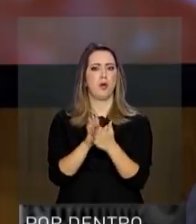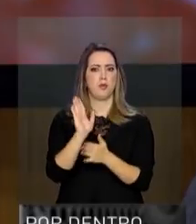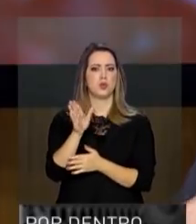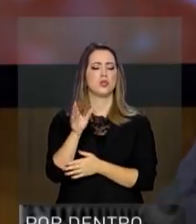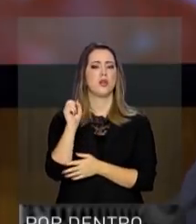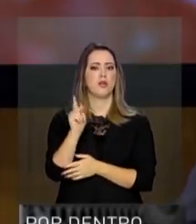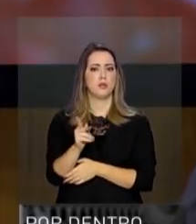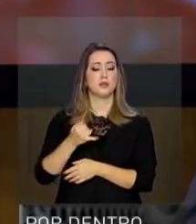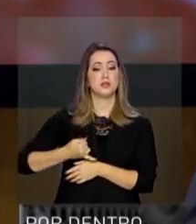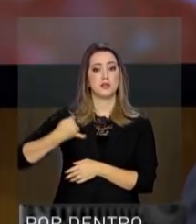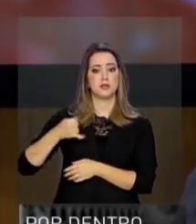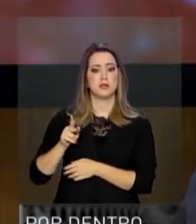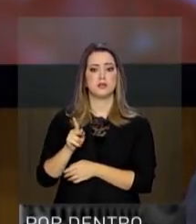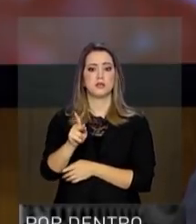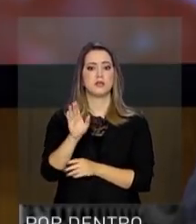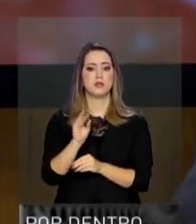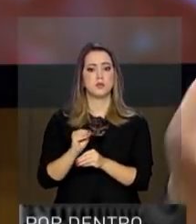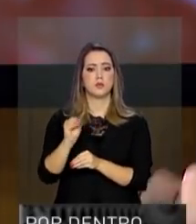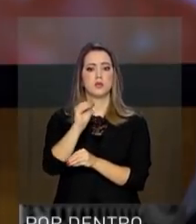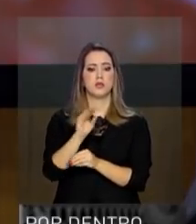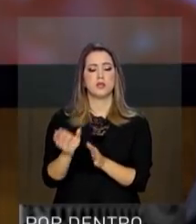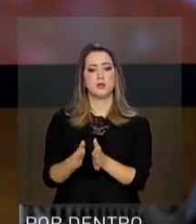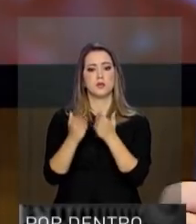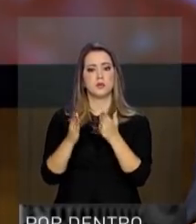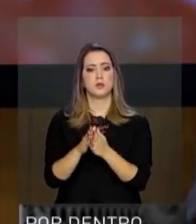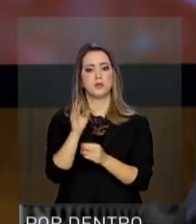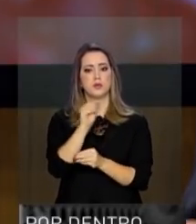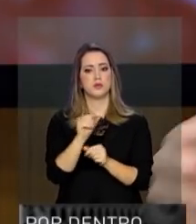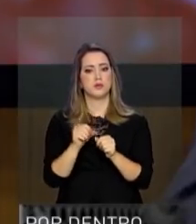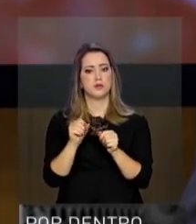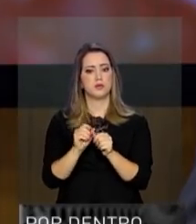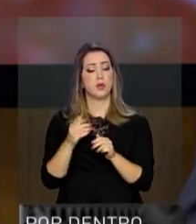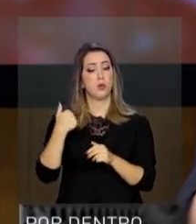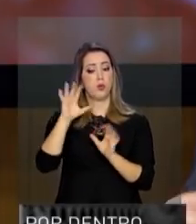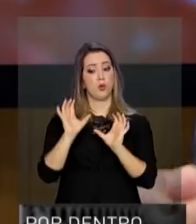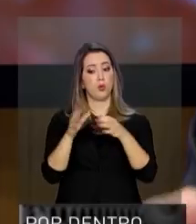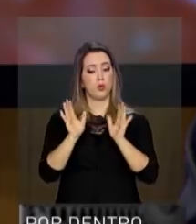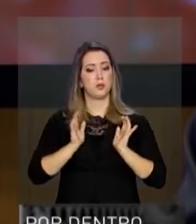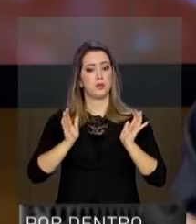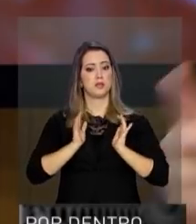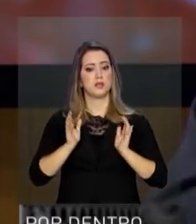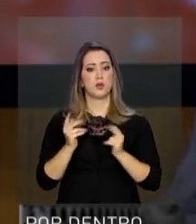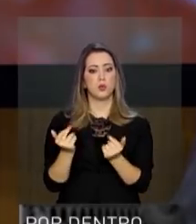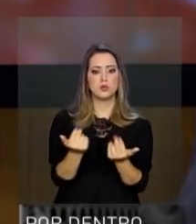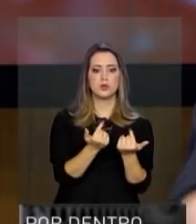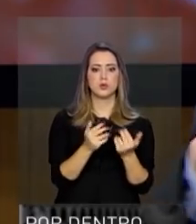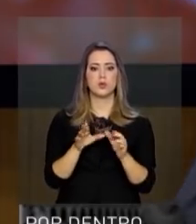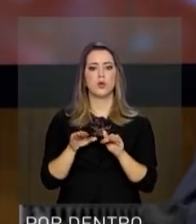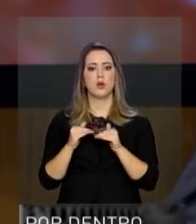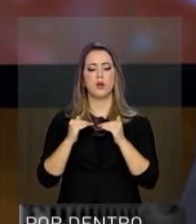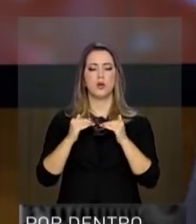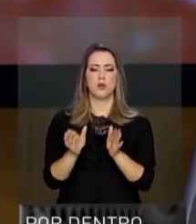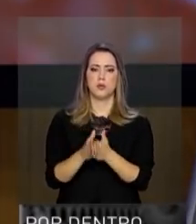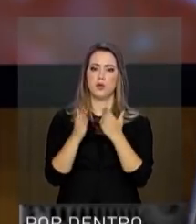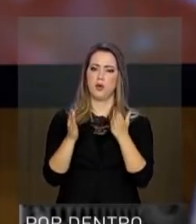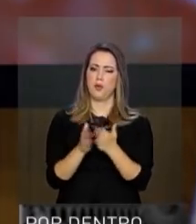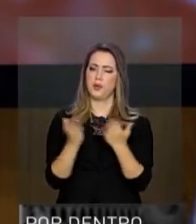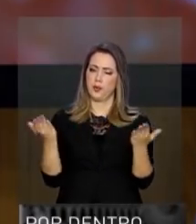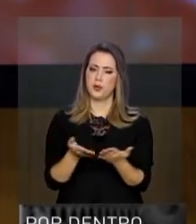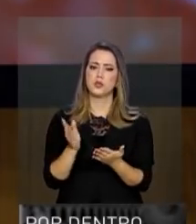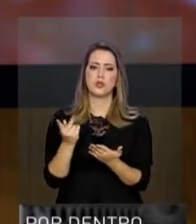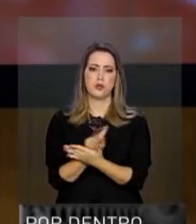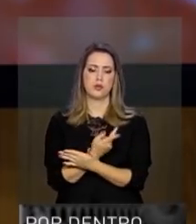idade. E ela vem sim para proteger os mais pobres e fazer com que os mais ricos se aposentem exatamente igual os mais pobres já se aposentam